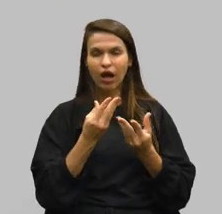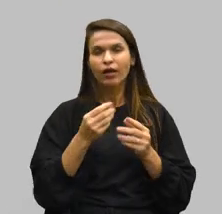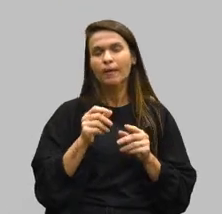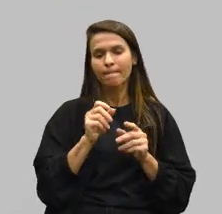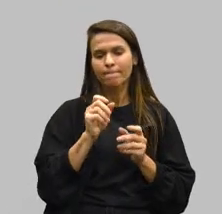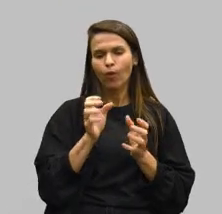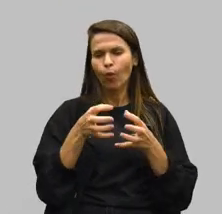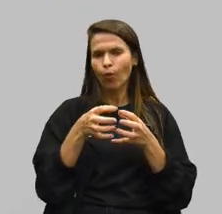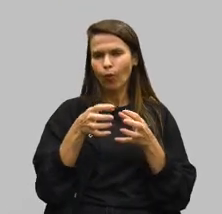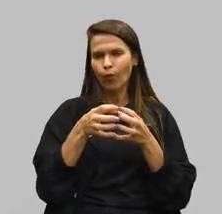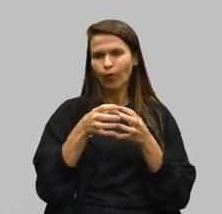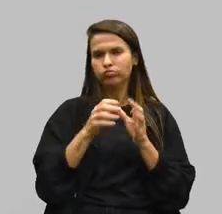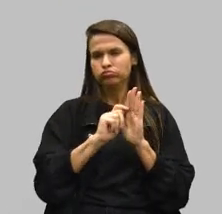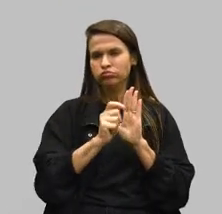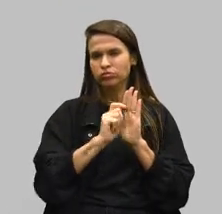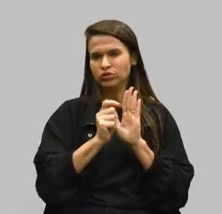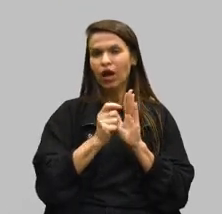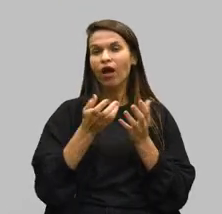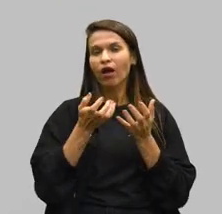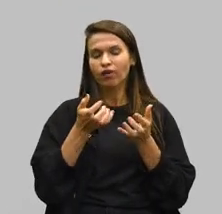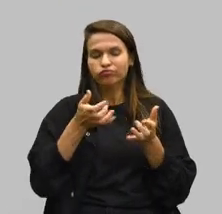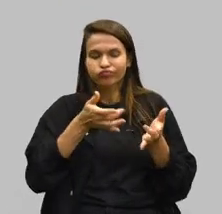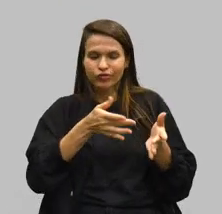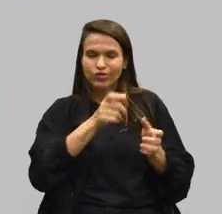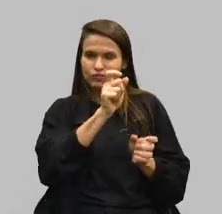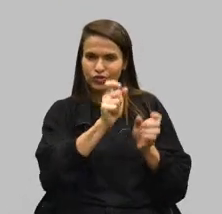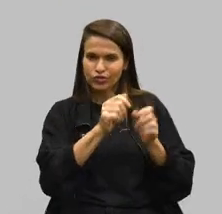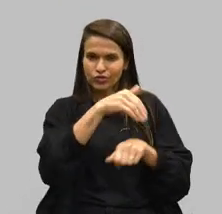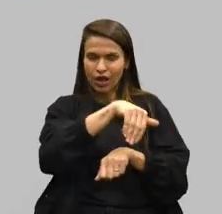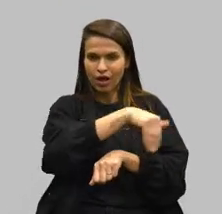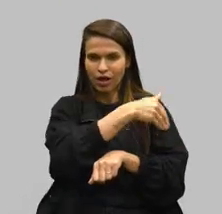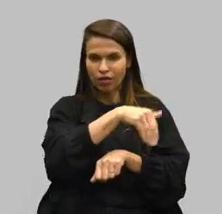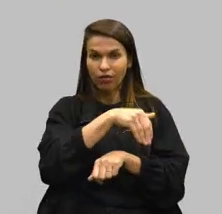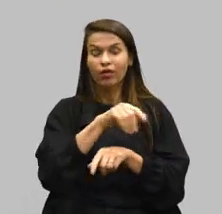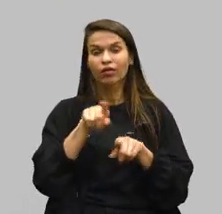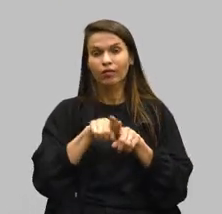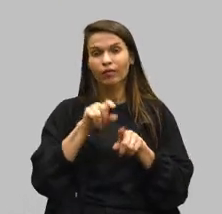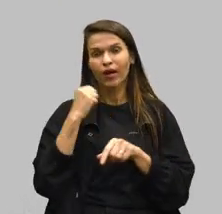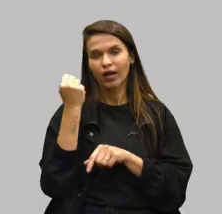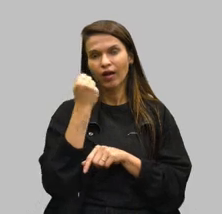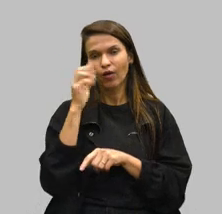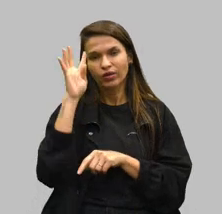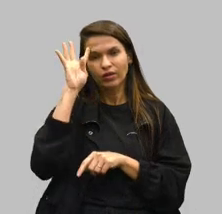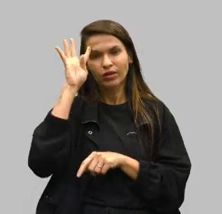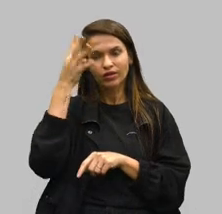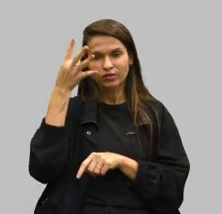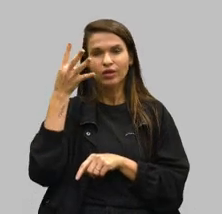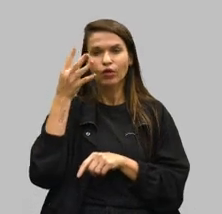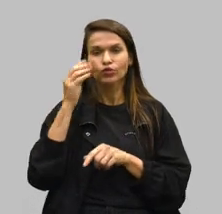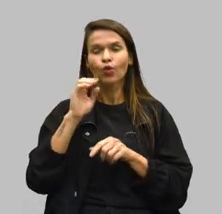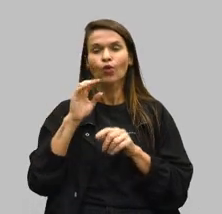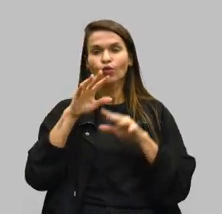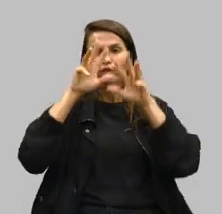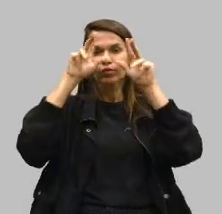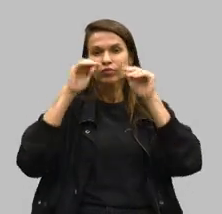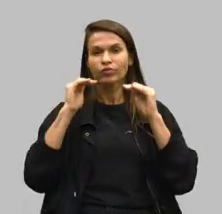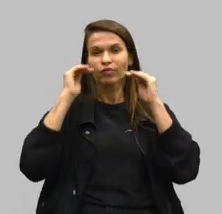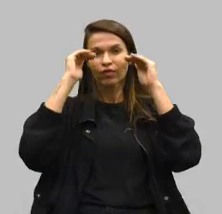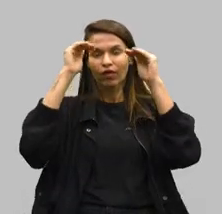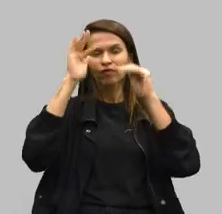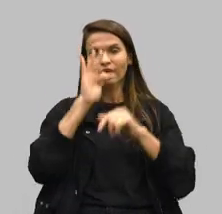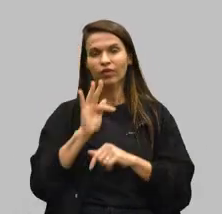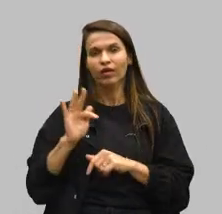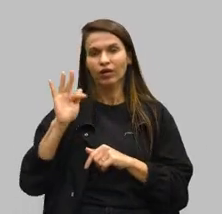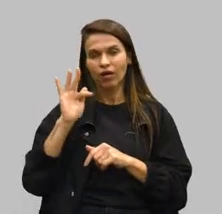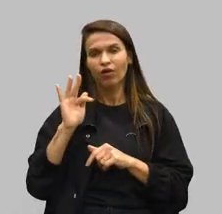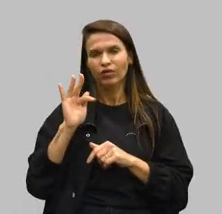rua porque sustenta a droga agravada ainda mais ainda agora com a decisão do supremo tribunal federal que está